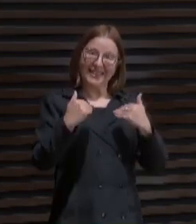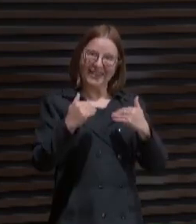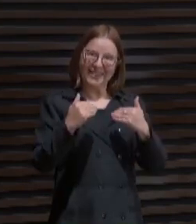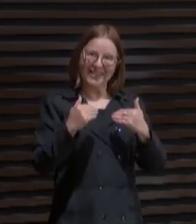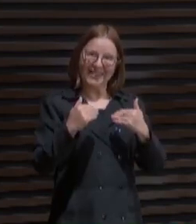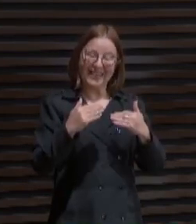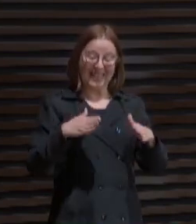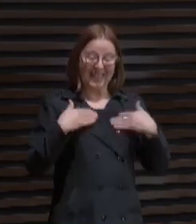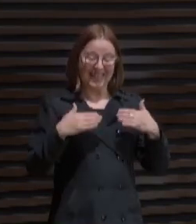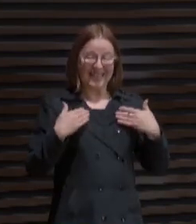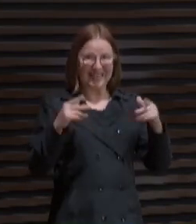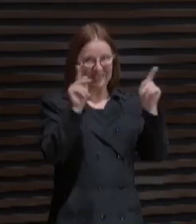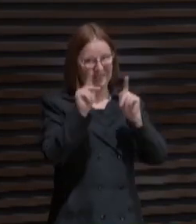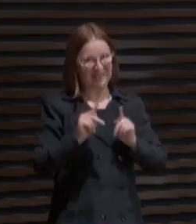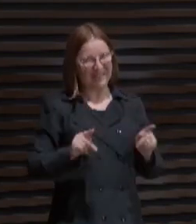paz e fé.